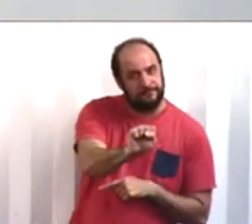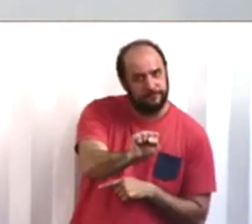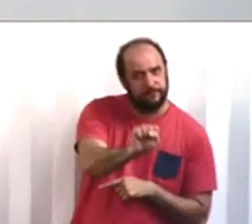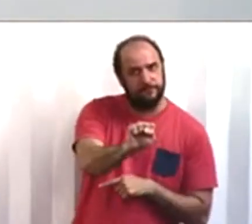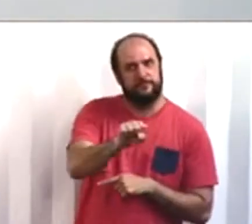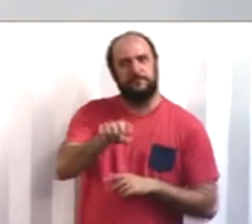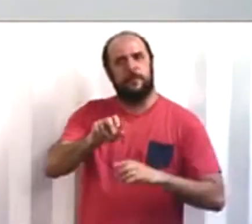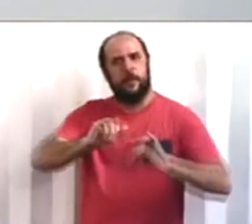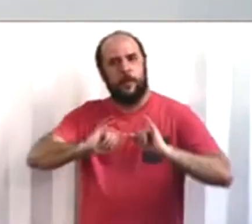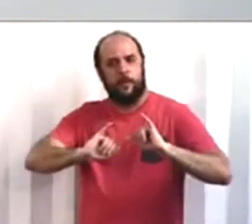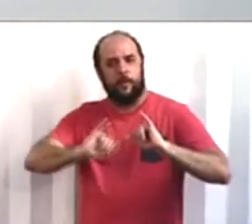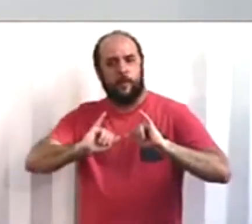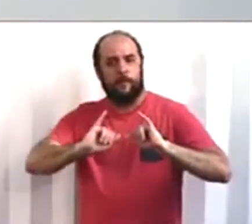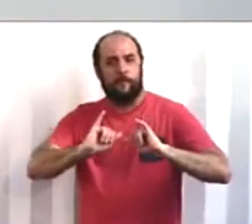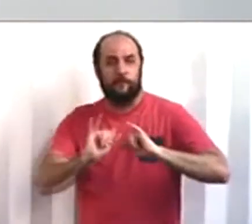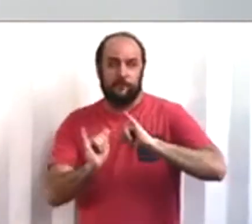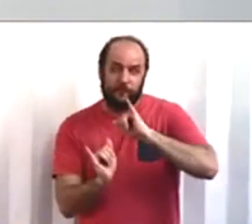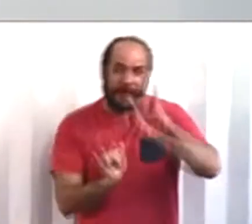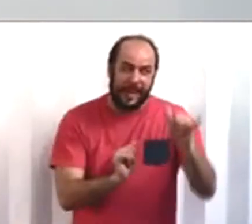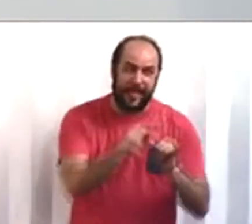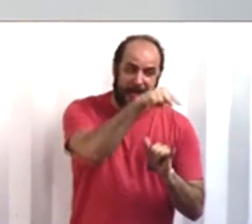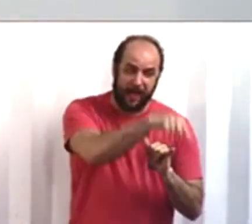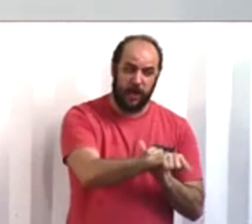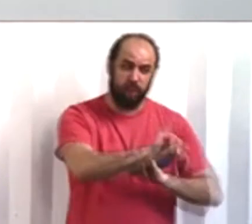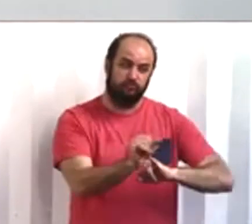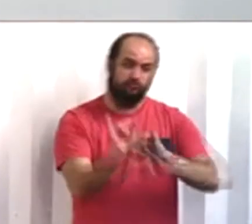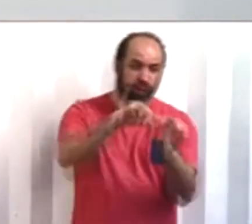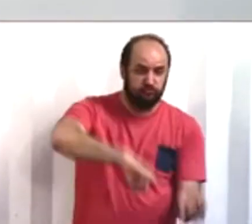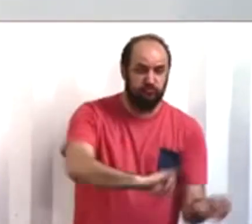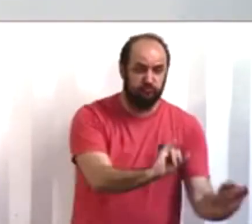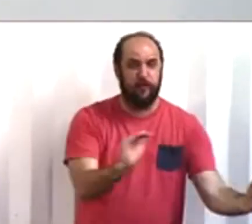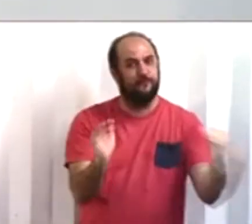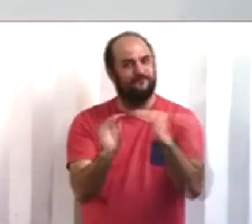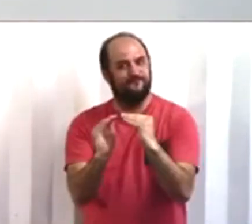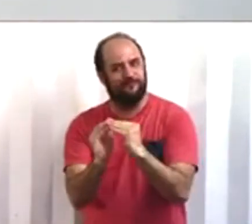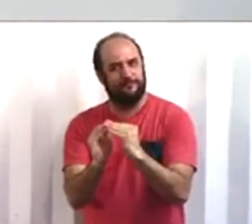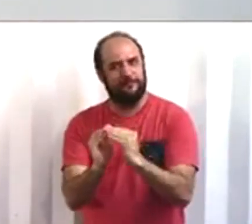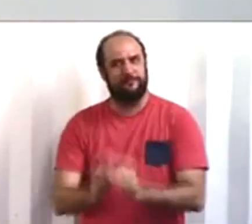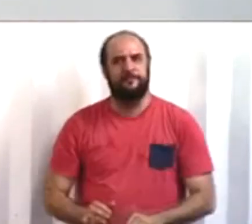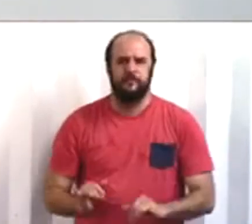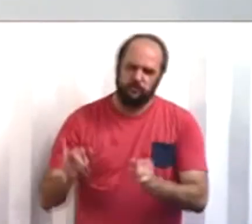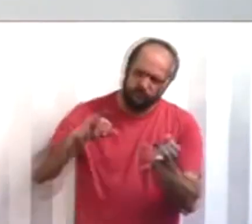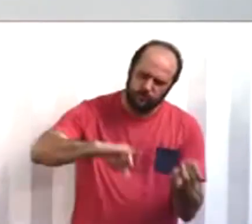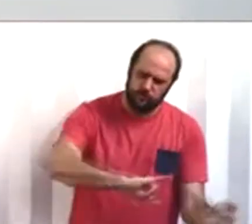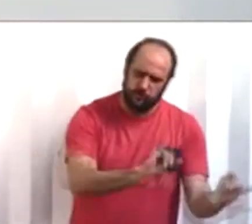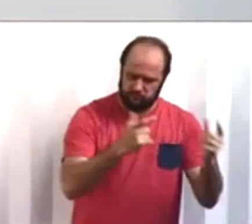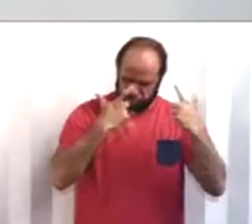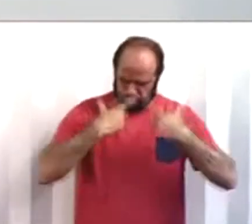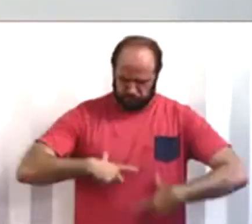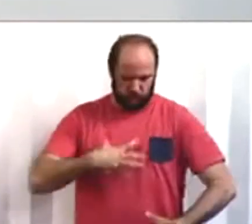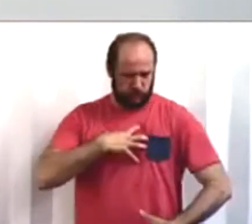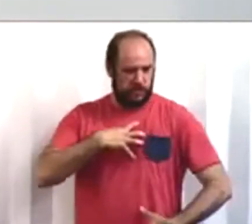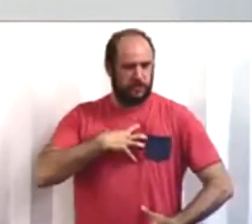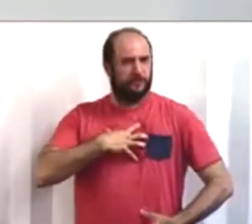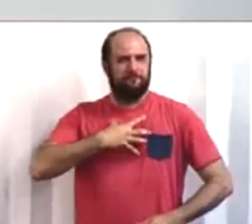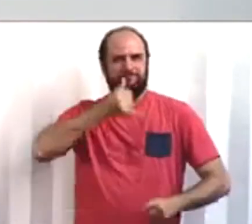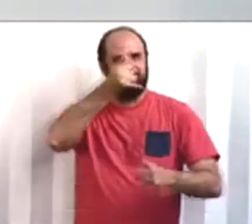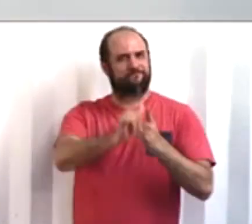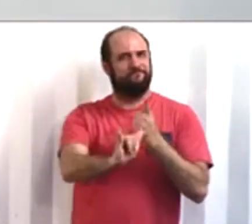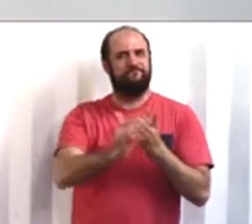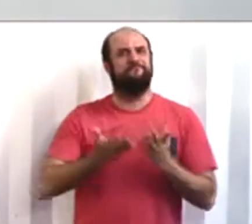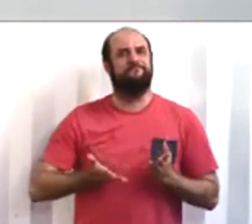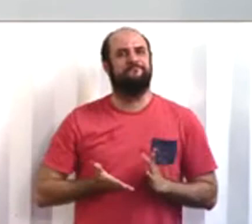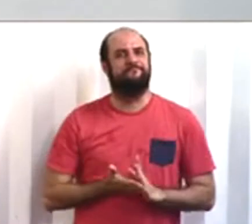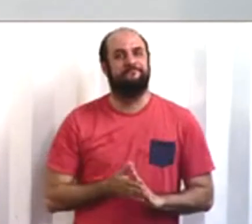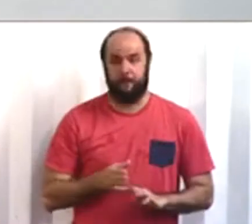para anunciar João. E João tem uma característica toda de profeta. Então o evangelista